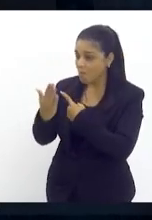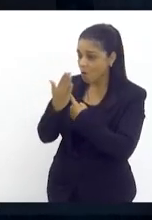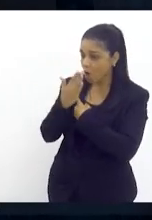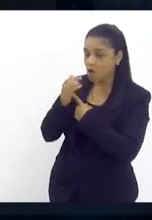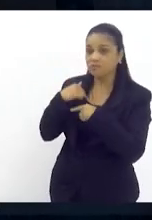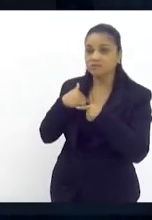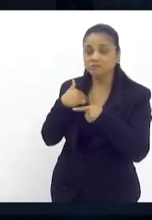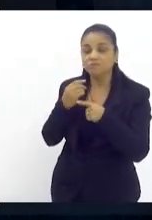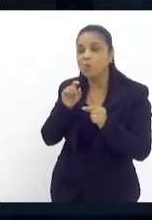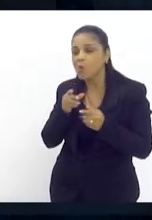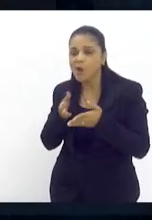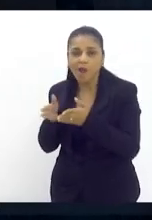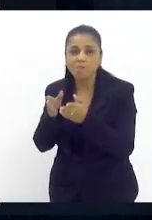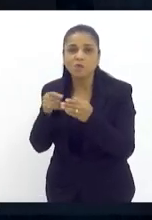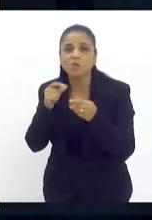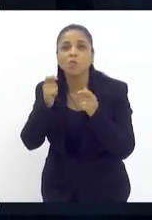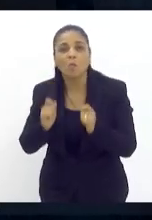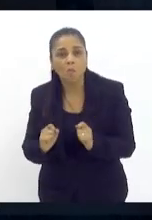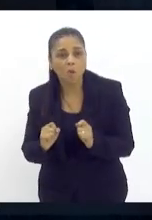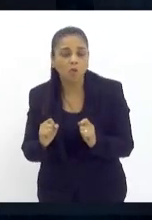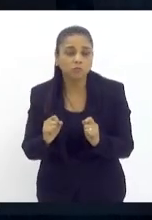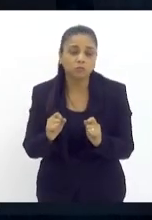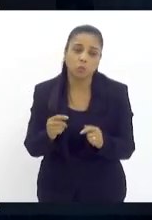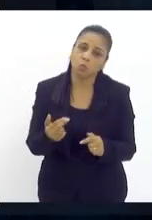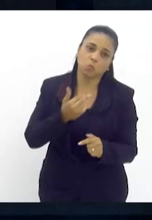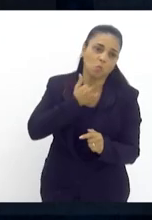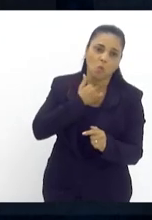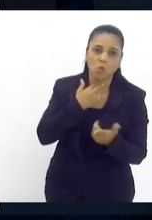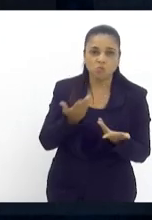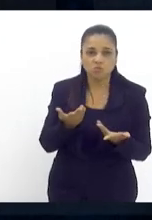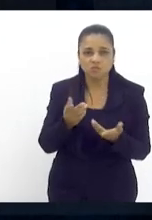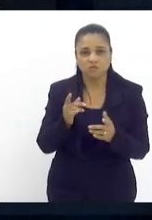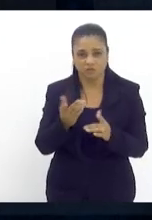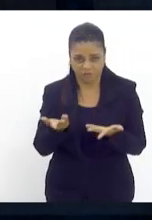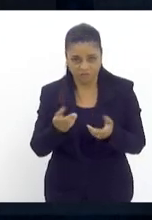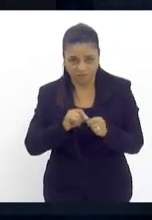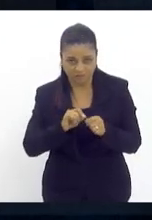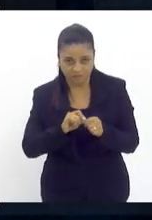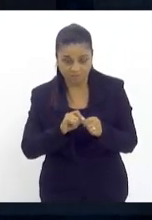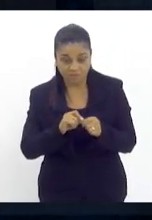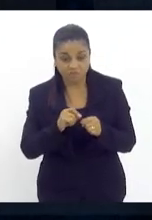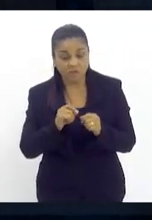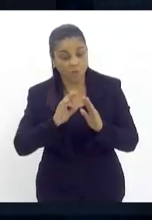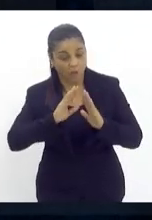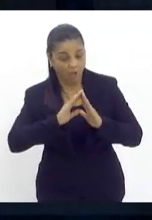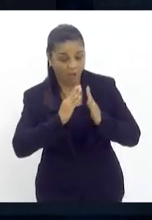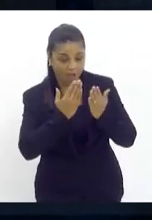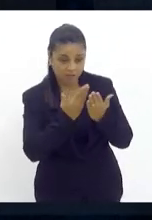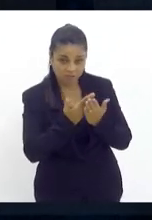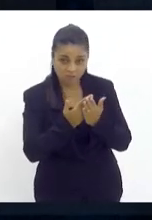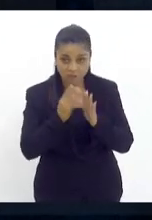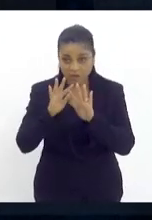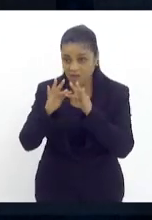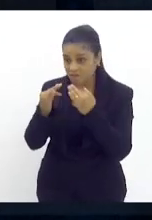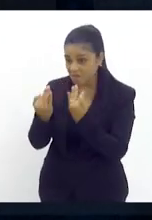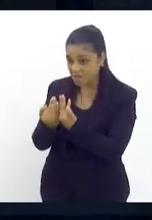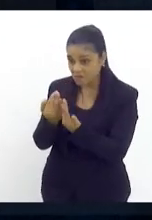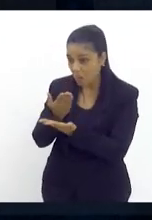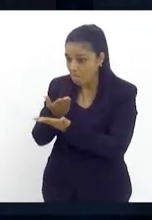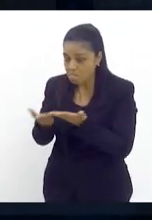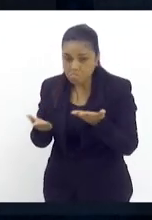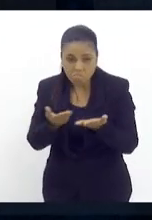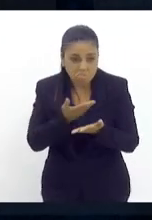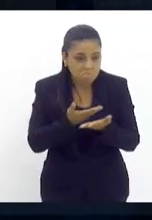eu devo e o que eu posso fazer. E a escola e a família hoje estão perdidas